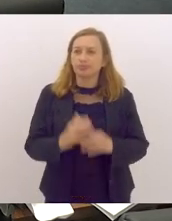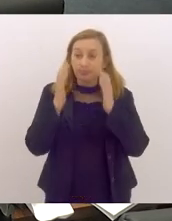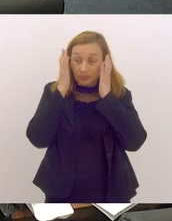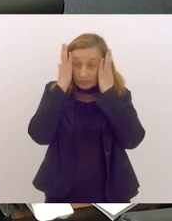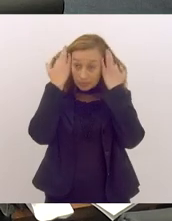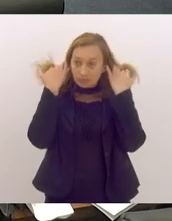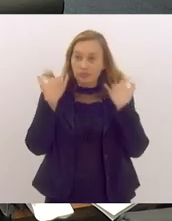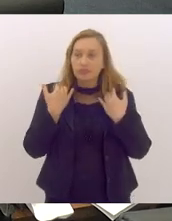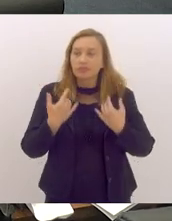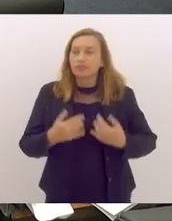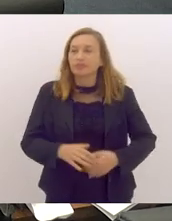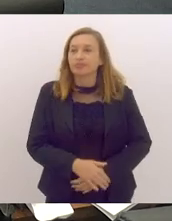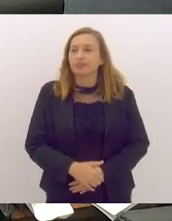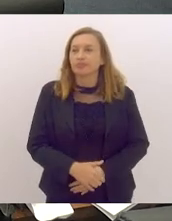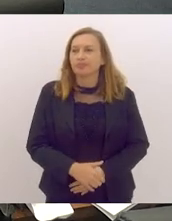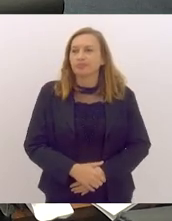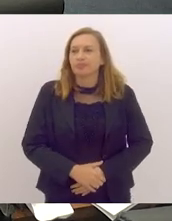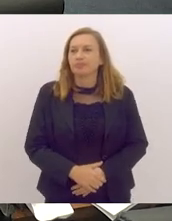Então,